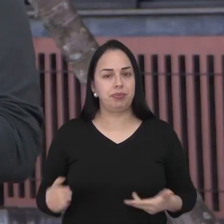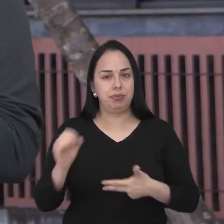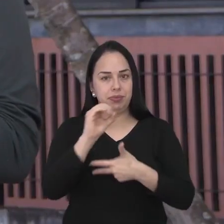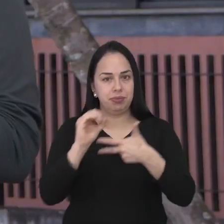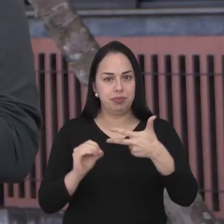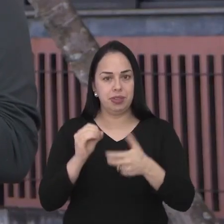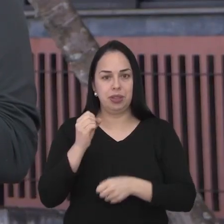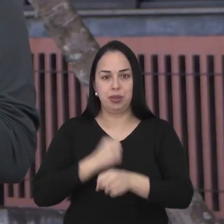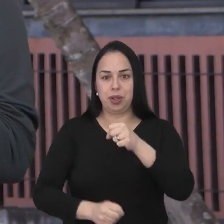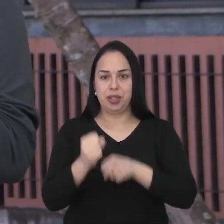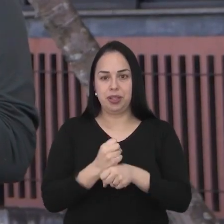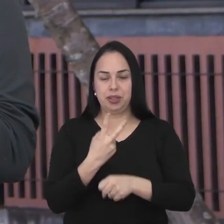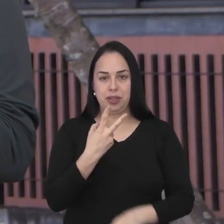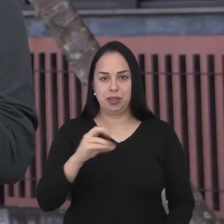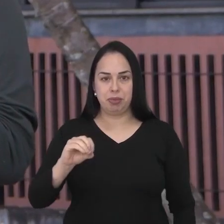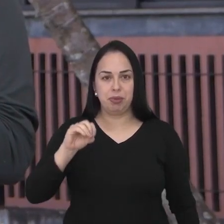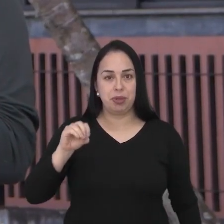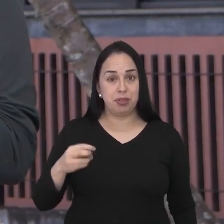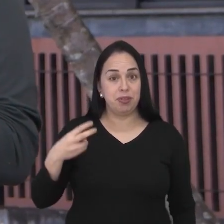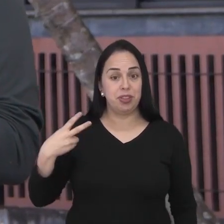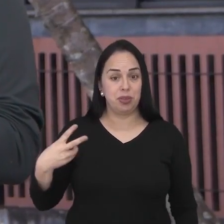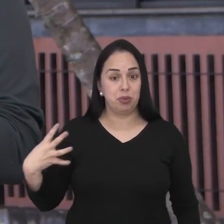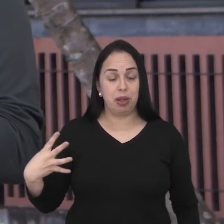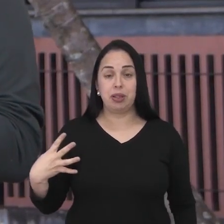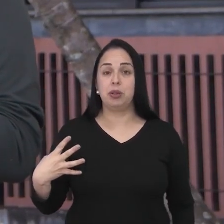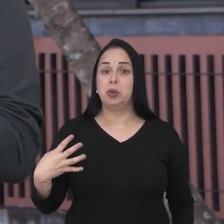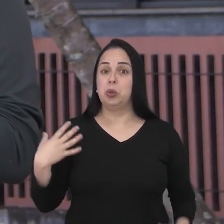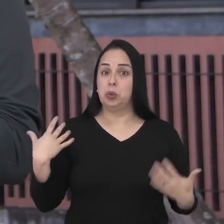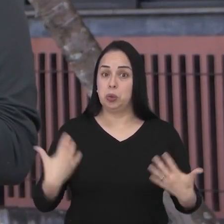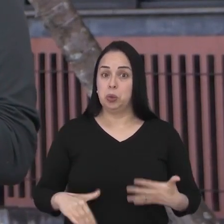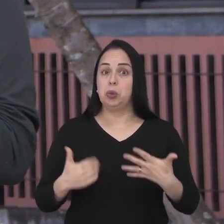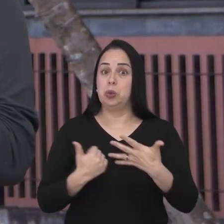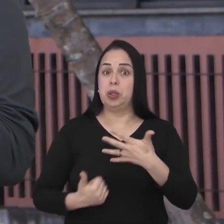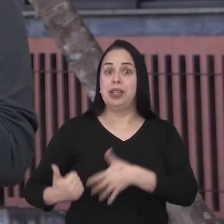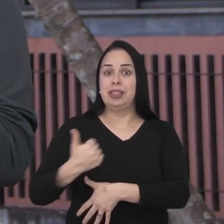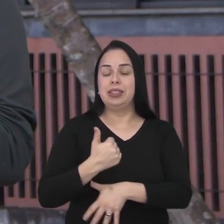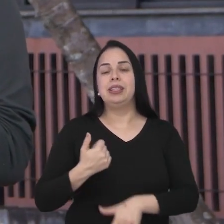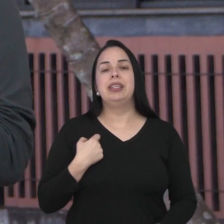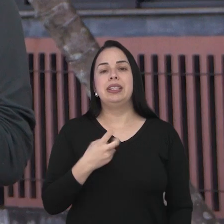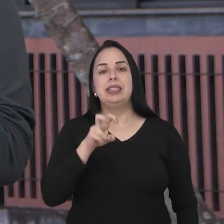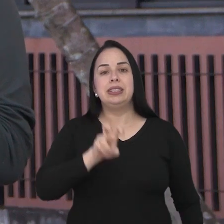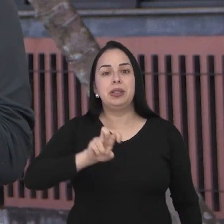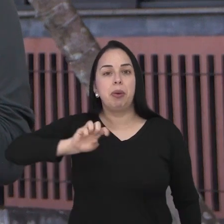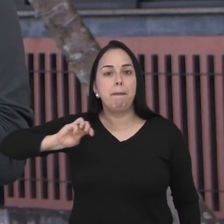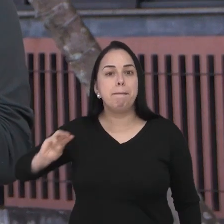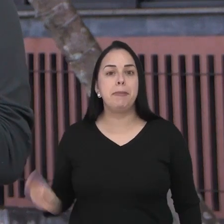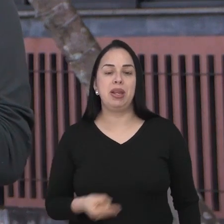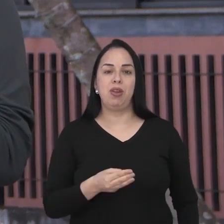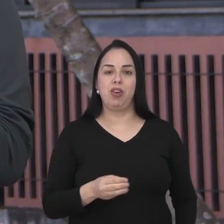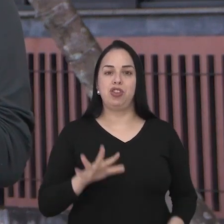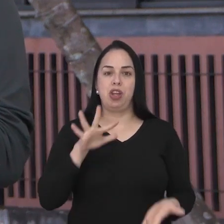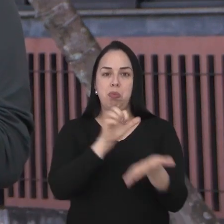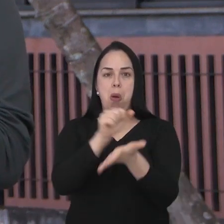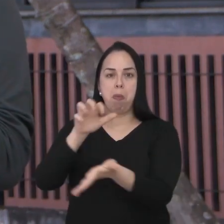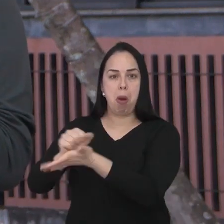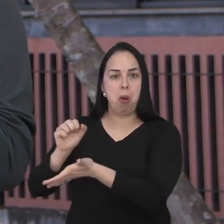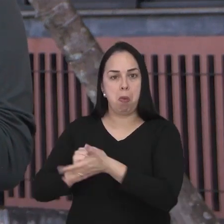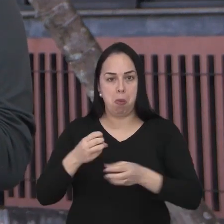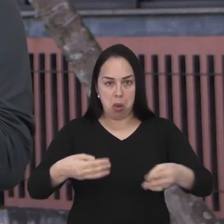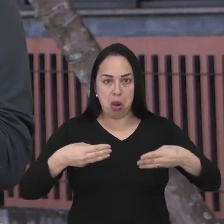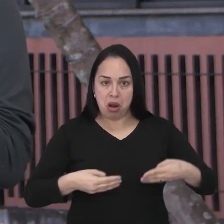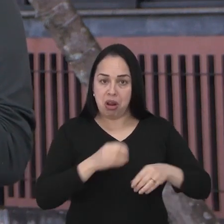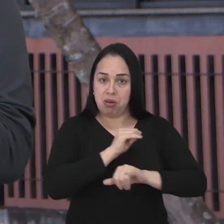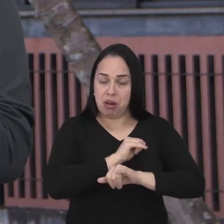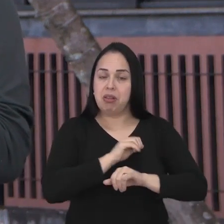aí. E o Enem 2024 bateu o recorde. Foram mais de 5 milhões de inscrições registradas pelo